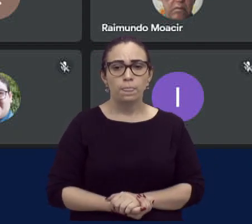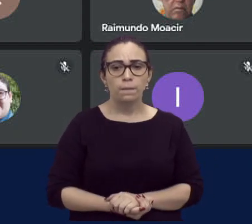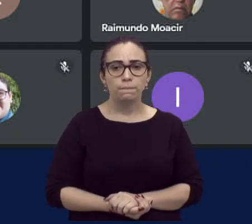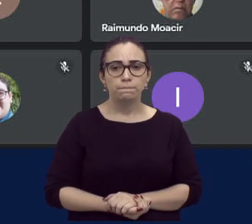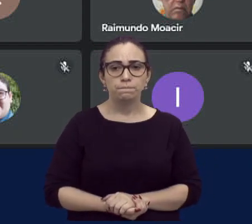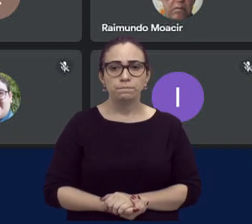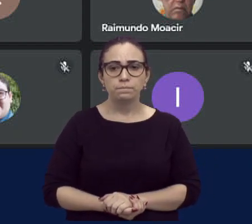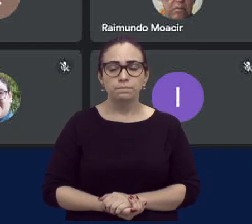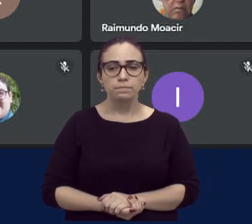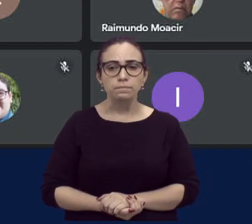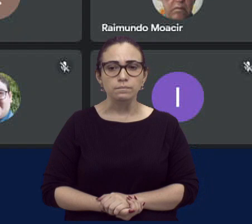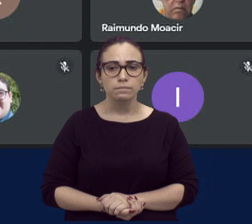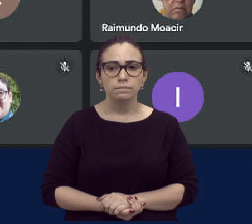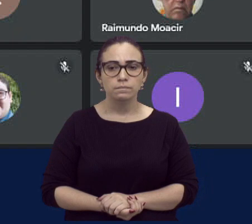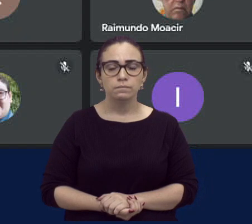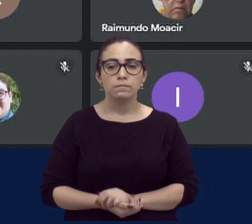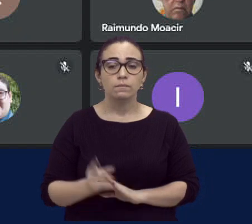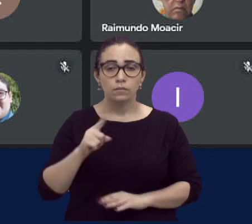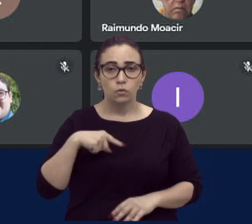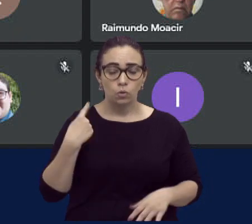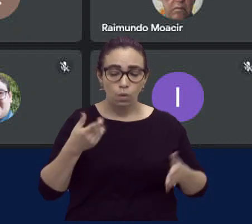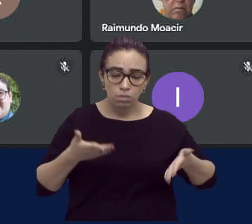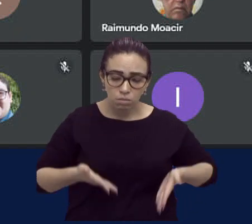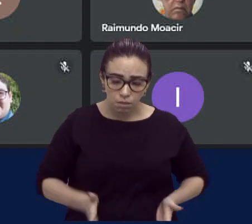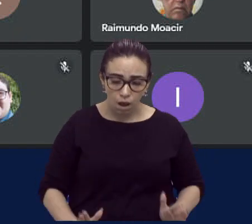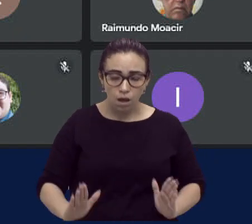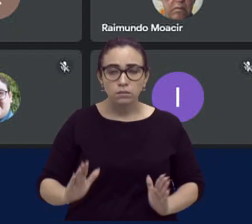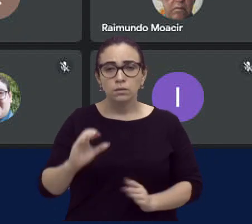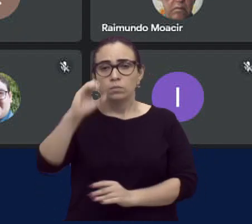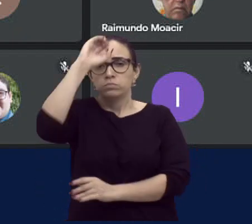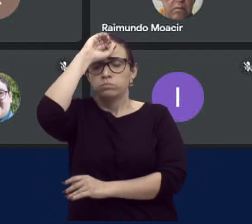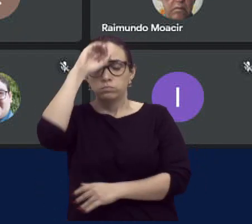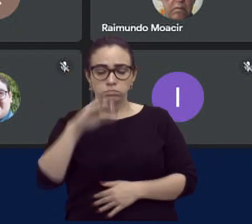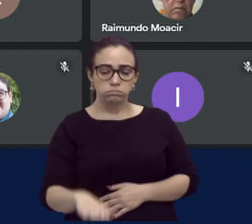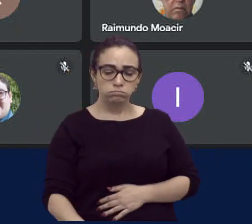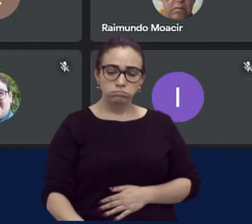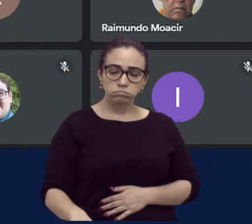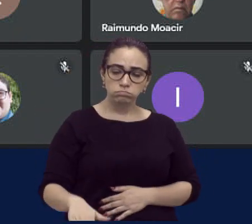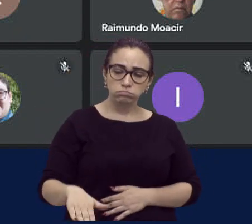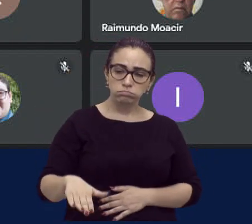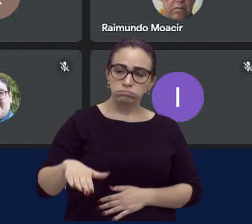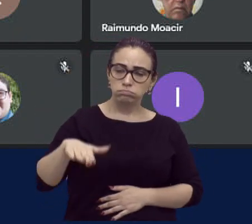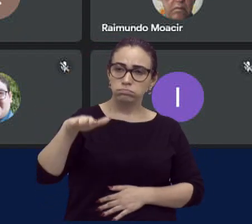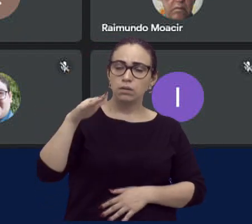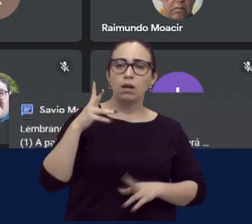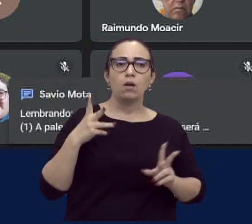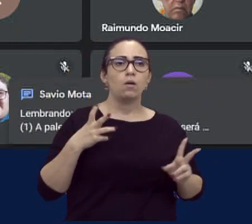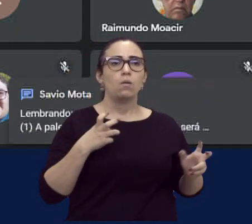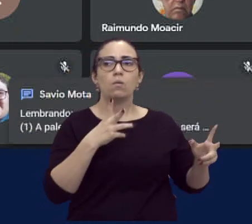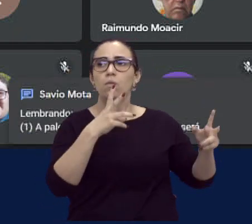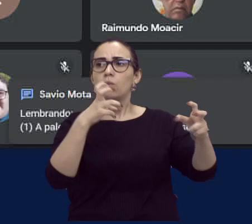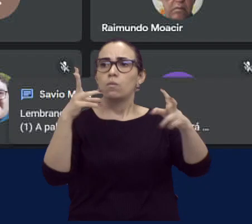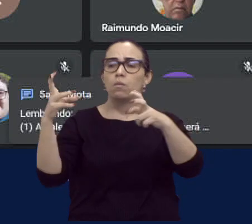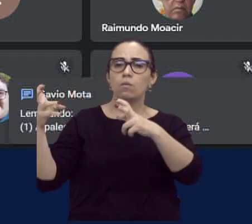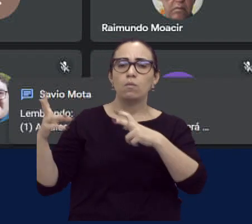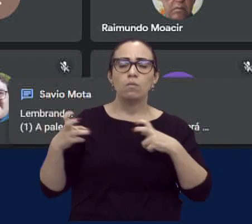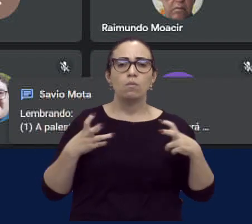se torna assim com as adversidades que a gente vive. E ao longo da vida, a gente vai fazendo